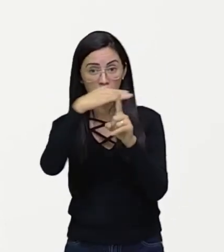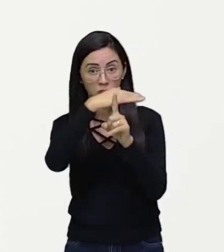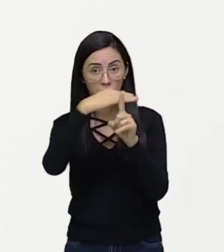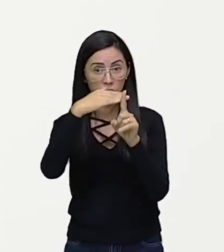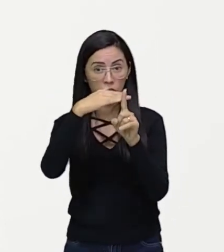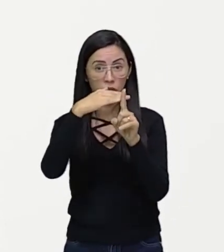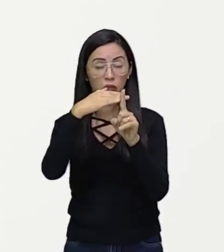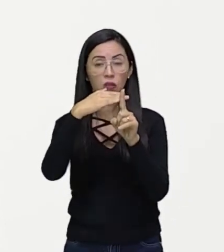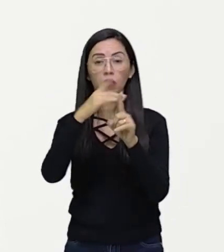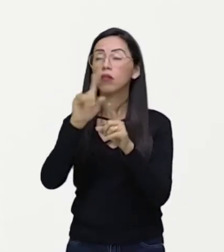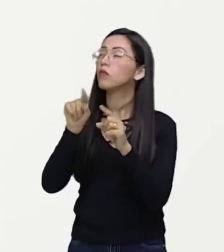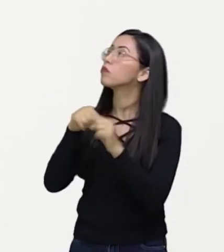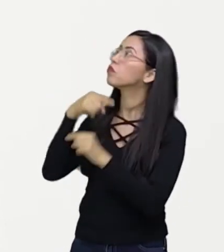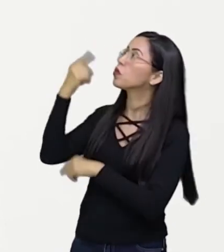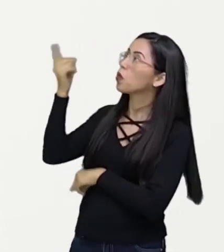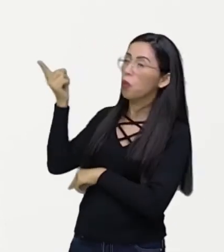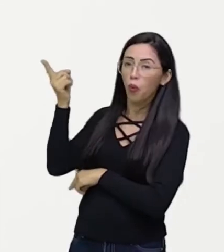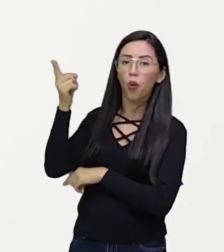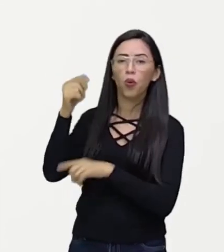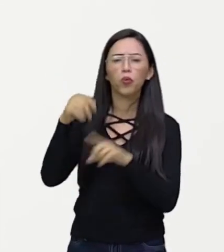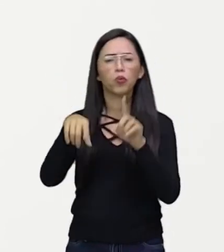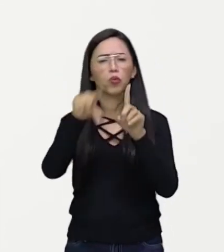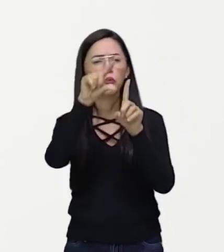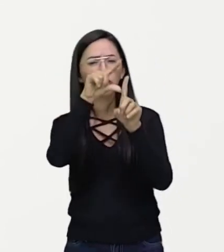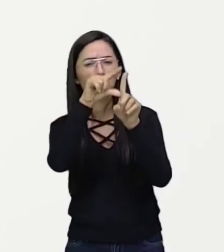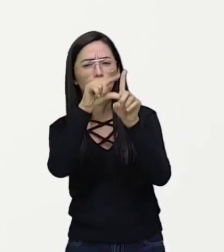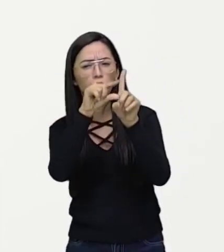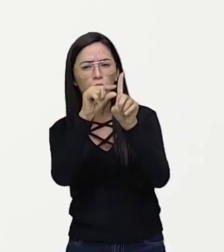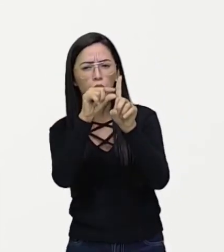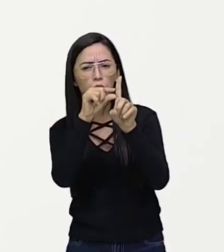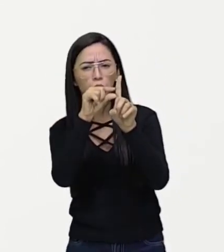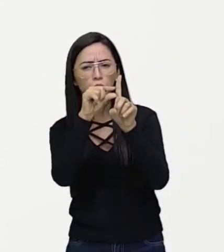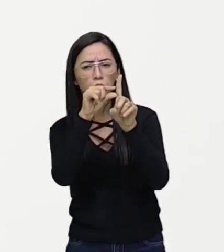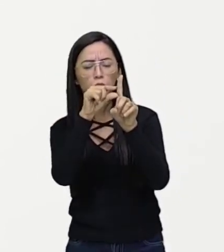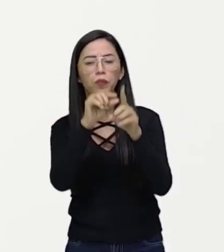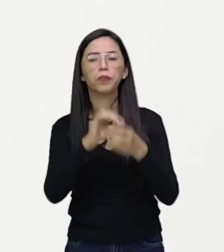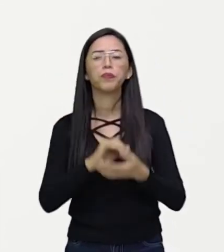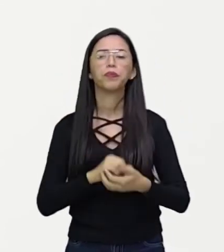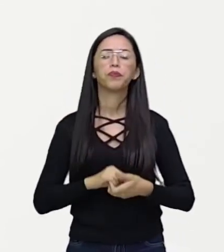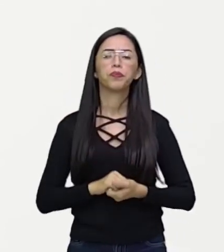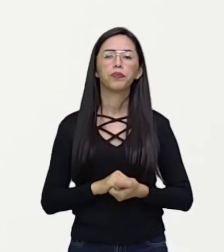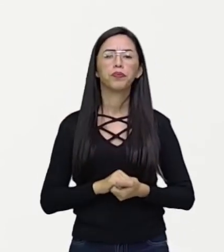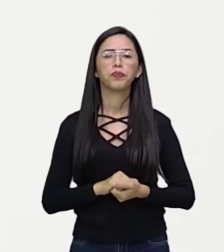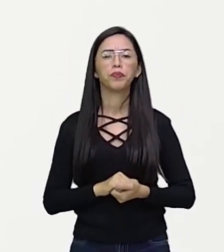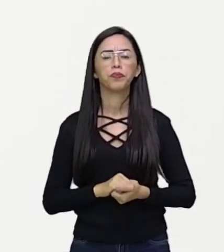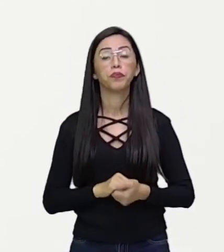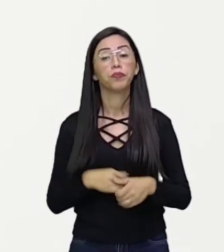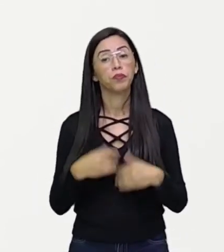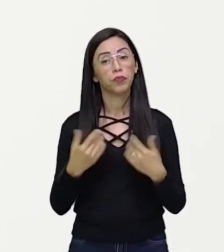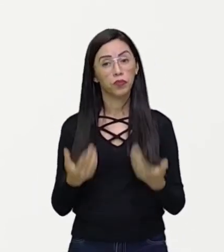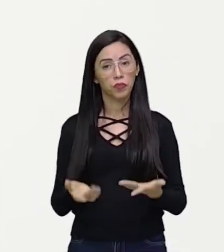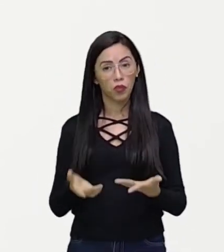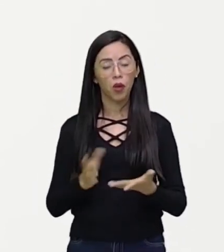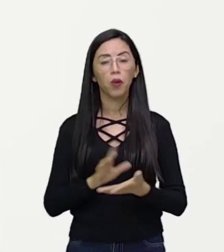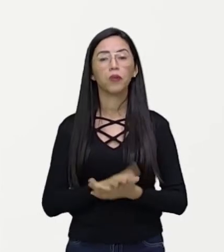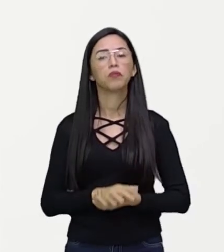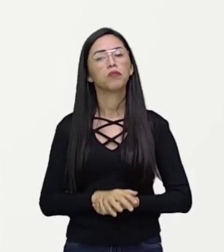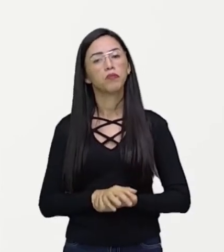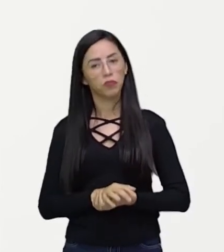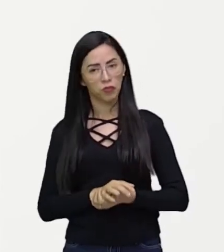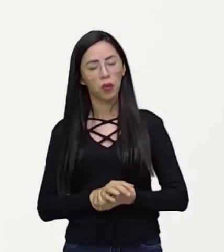menos da metade. A metade da metade. 1/4, a metade da metade. Então, são instrumentos